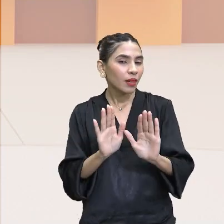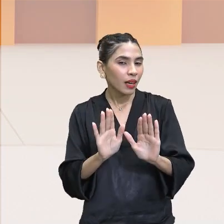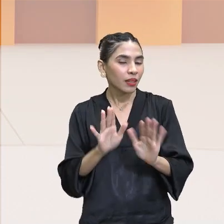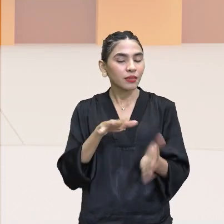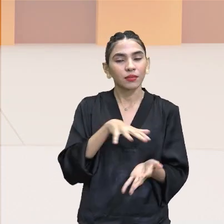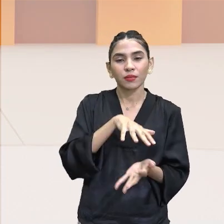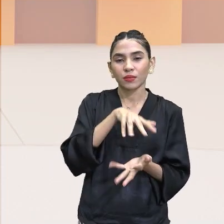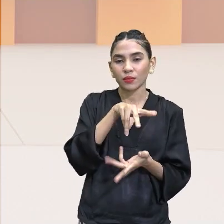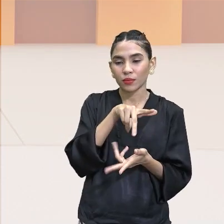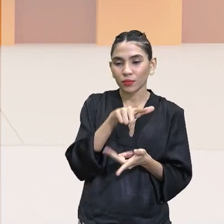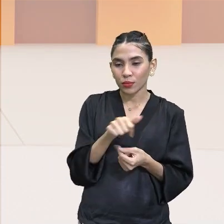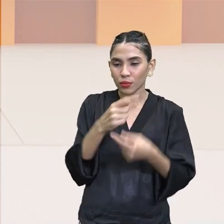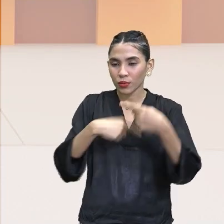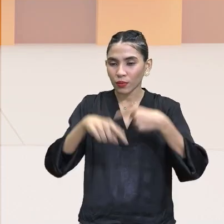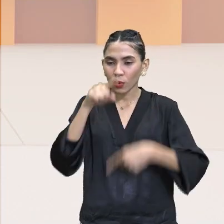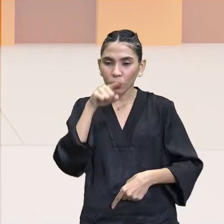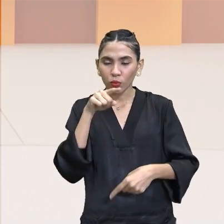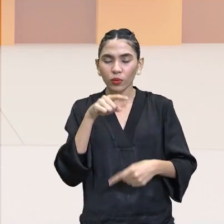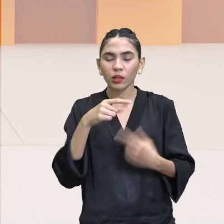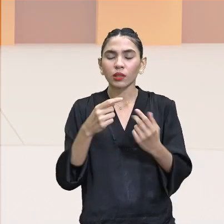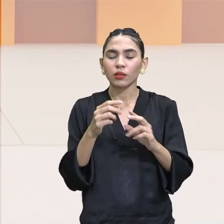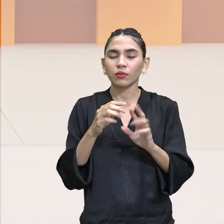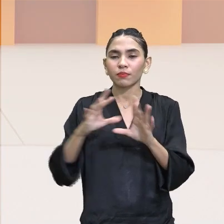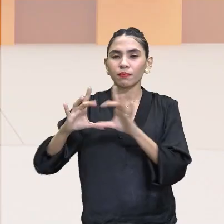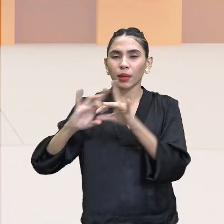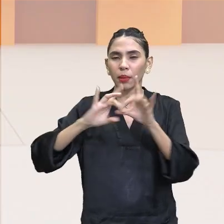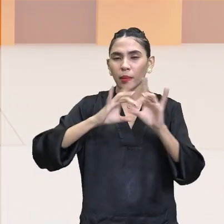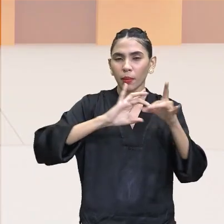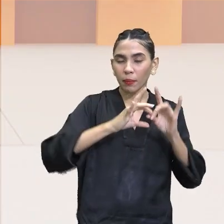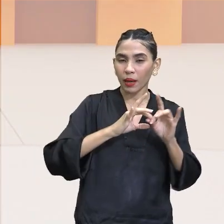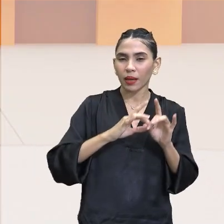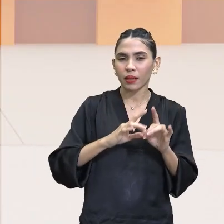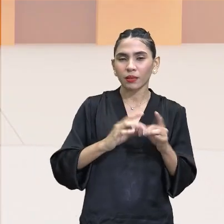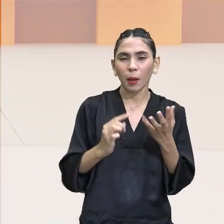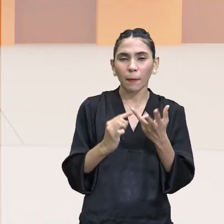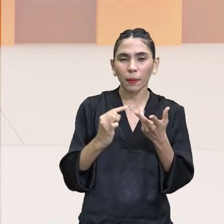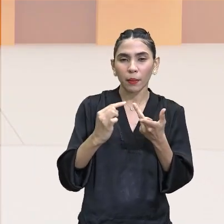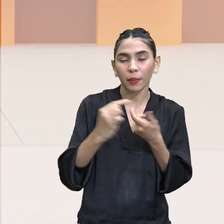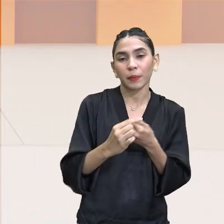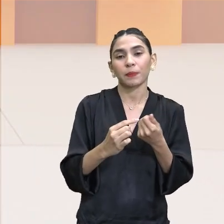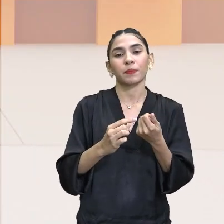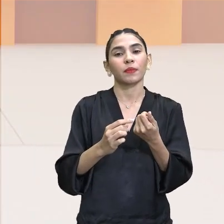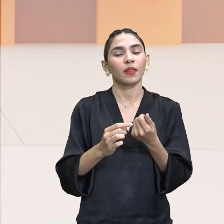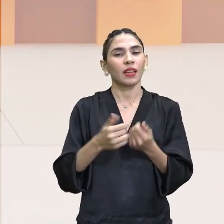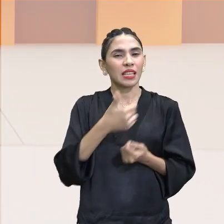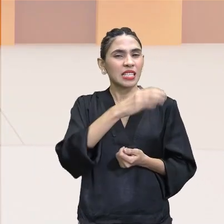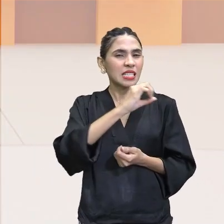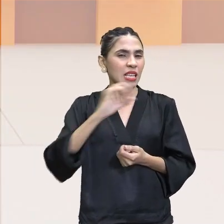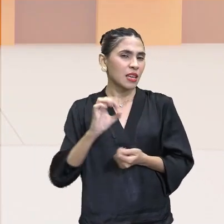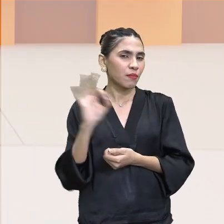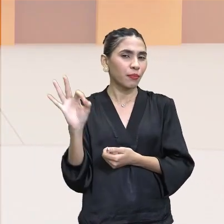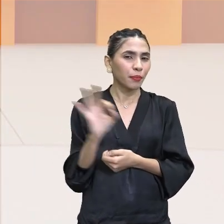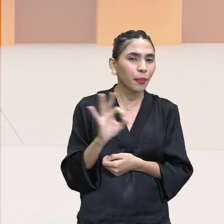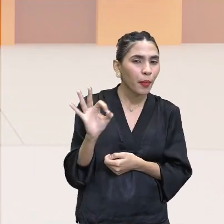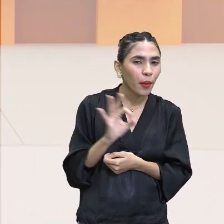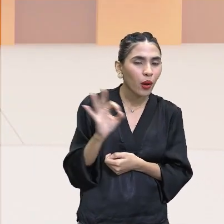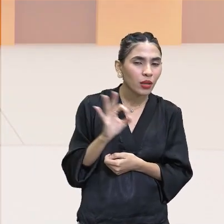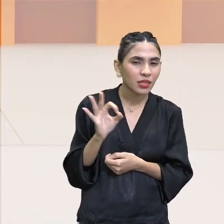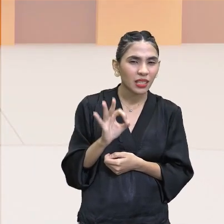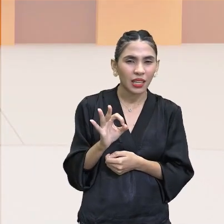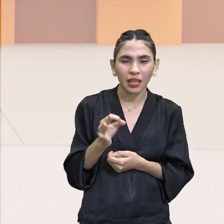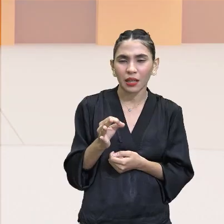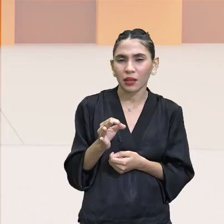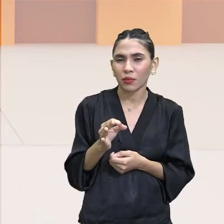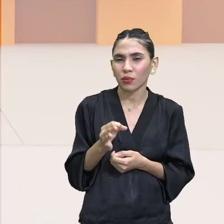mundo globalizado, sociedade em rede, todas essas possibilidades aí, elas não são 100% do jeito